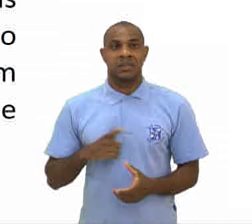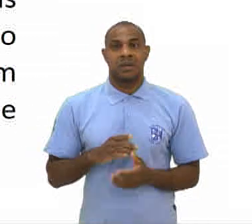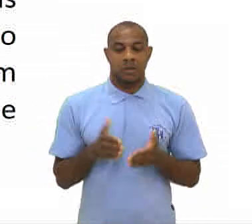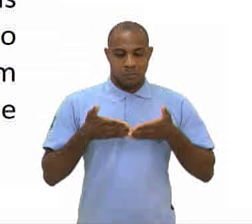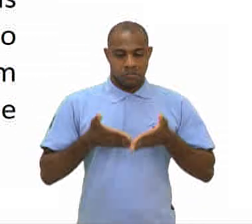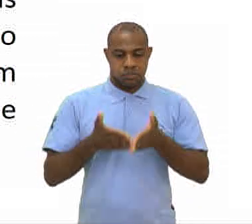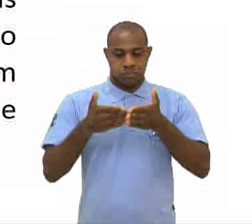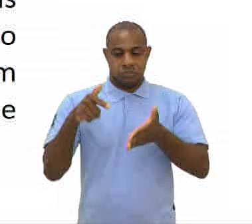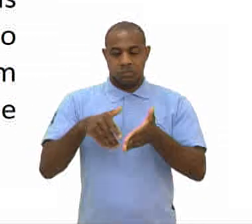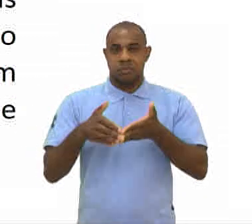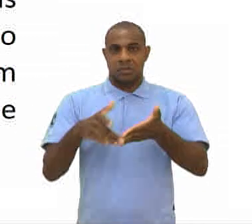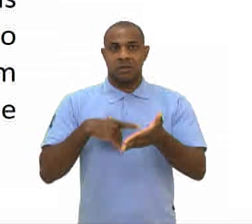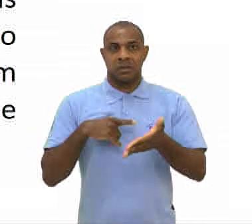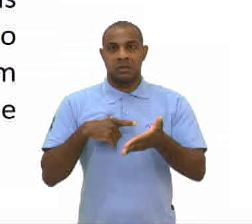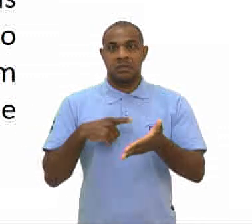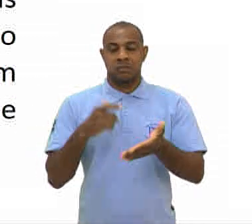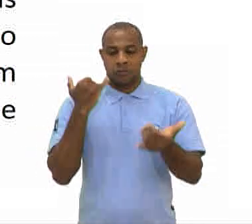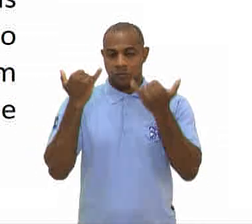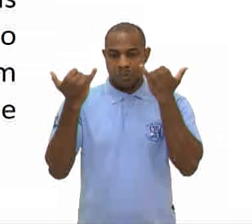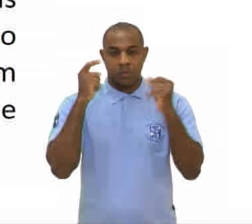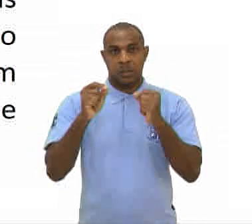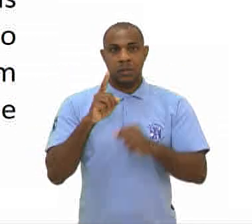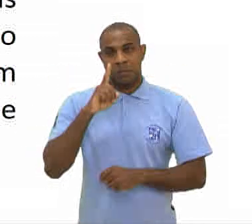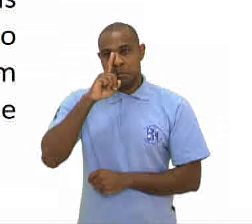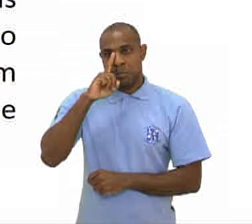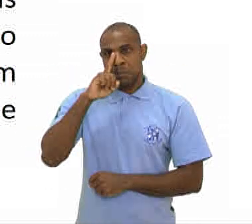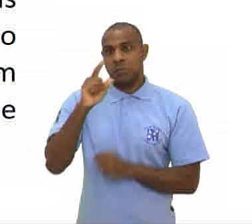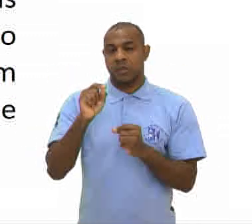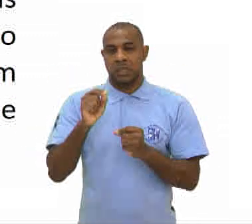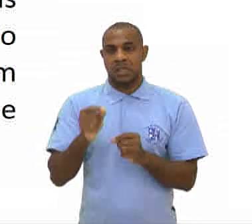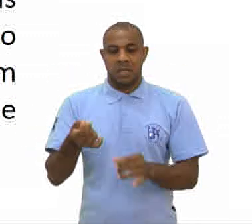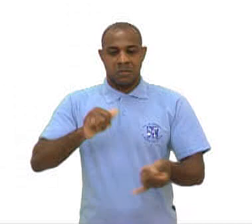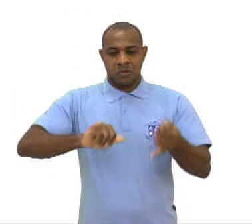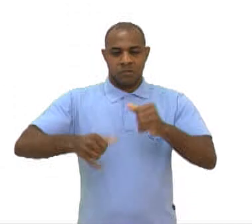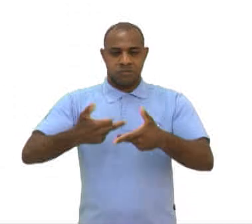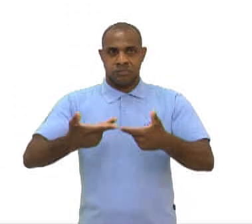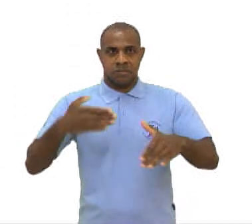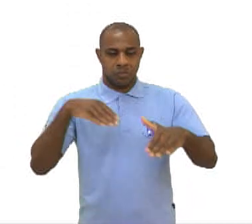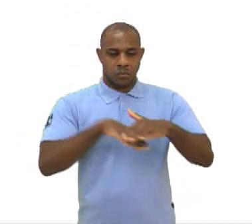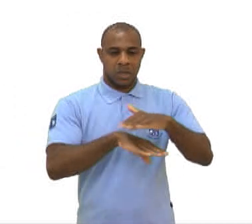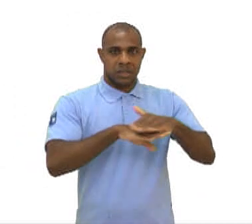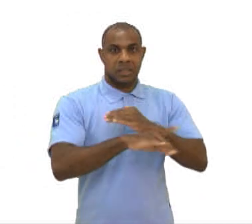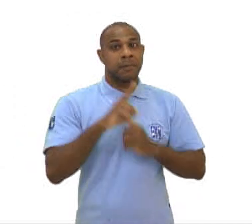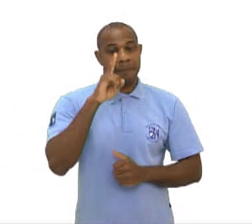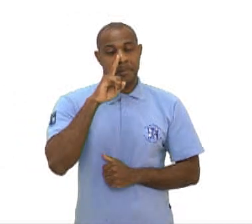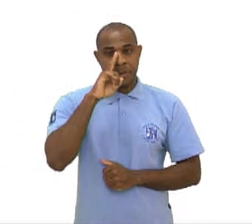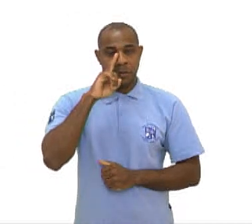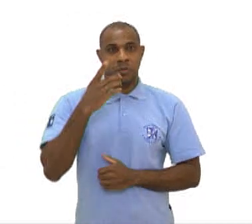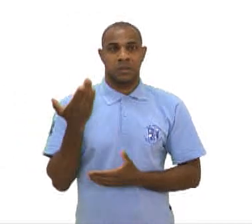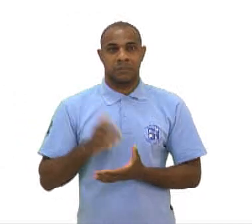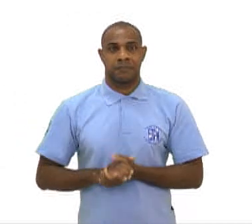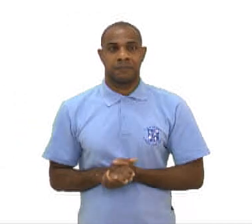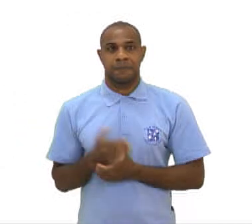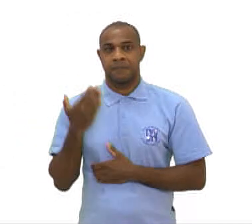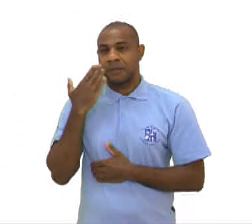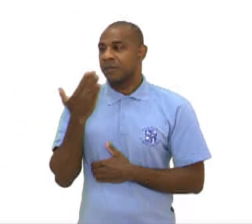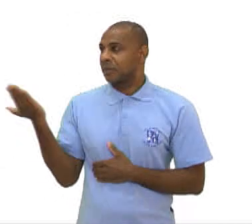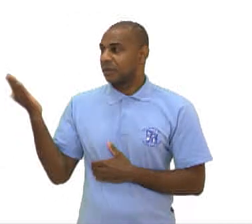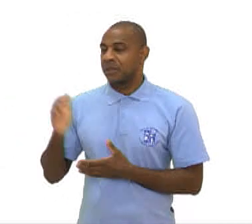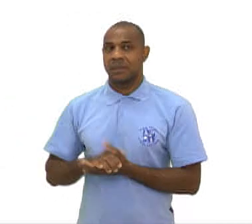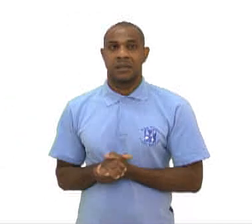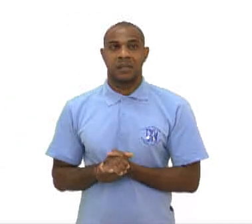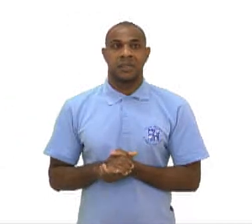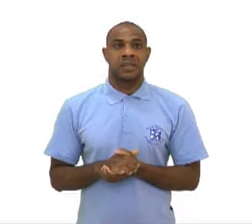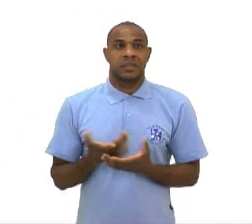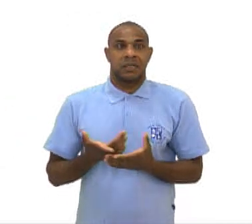cartas ao governo do país informando do risco de se armazenar a substância em uma área populosa. A correspondência foi toda ignorada.